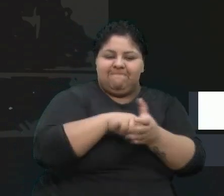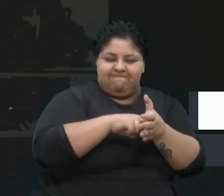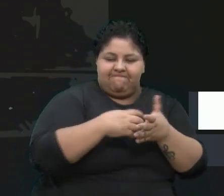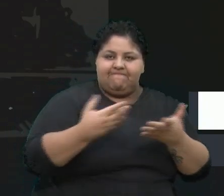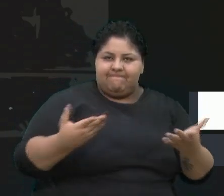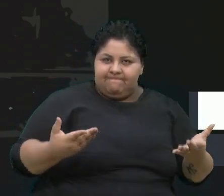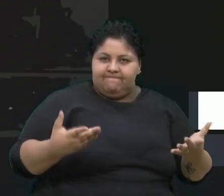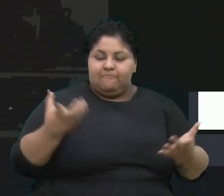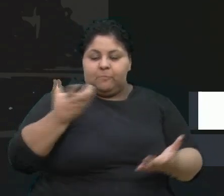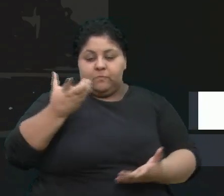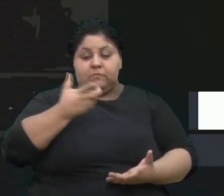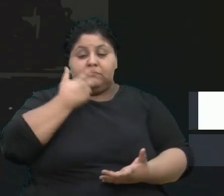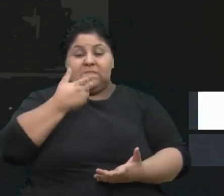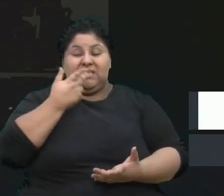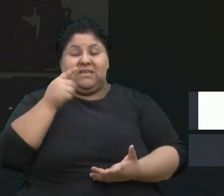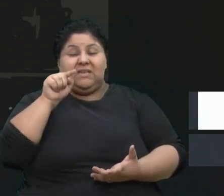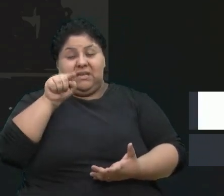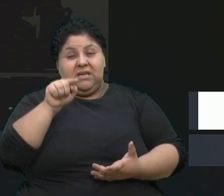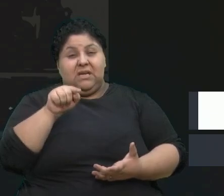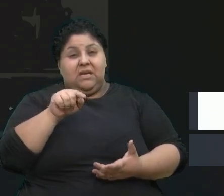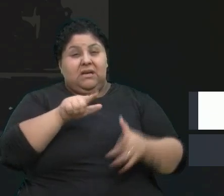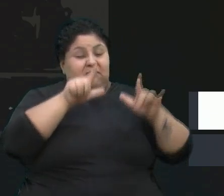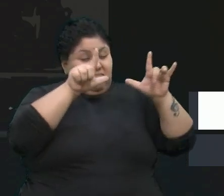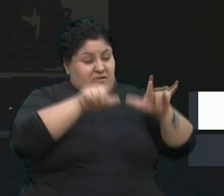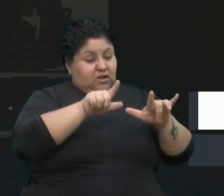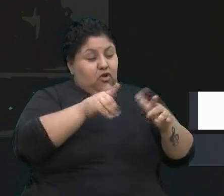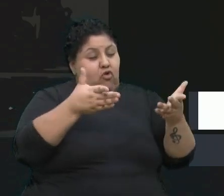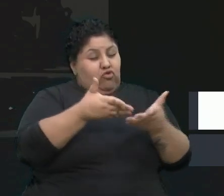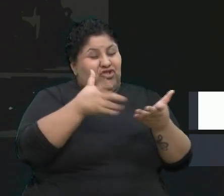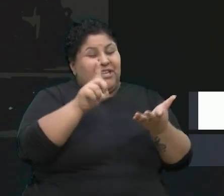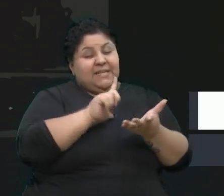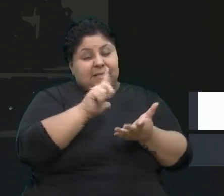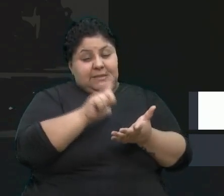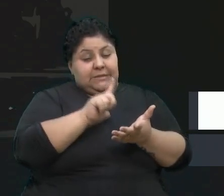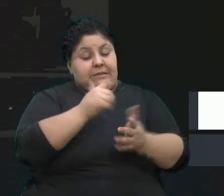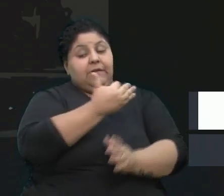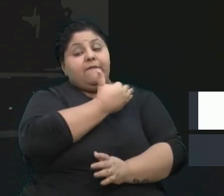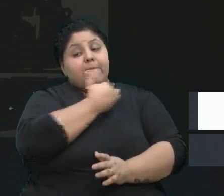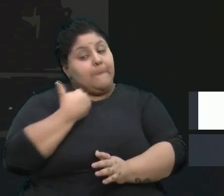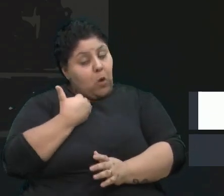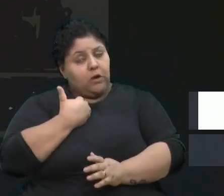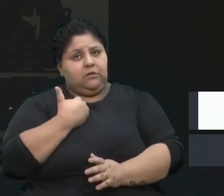Eu quero dizer para vocês, assim, que é um local que já teve, inclusive, mortes aí.